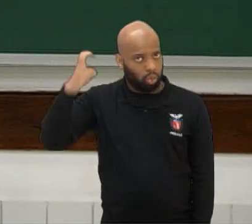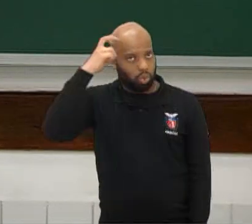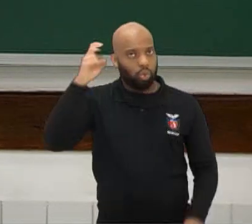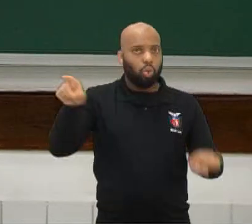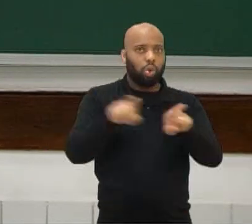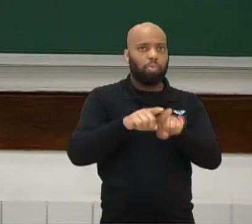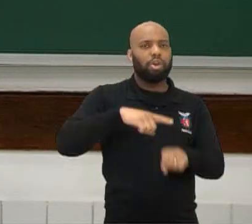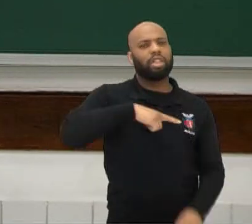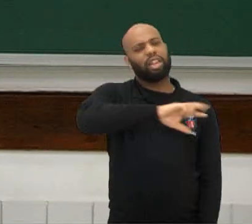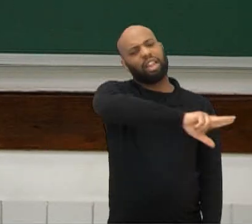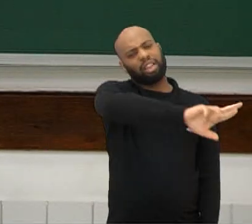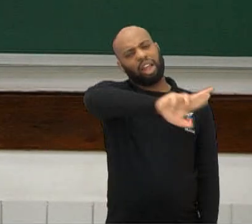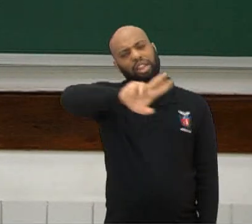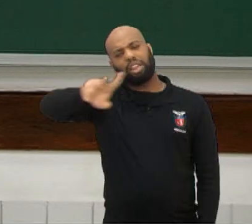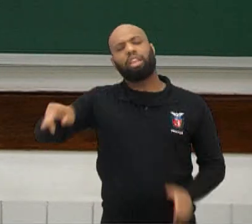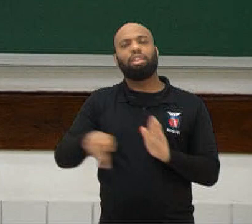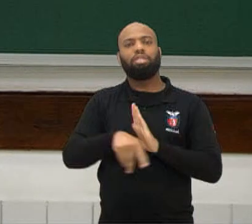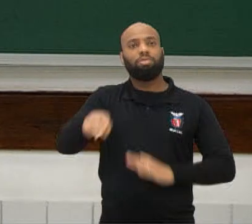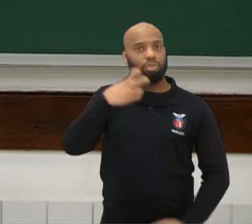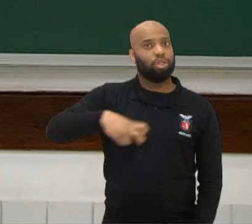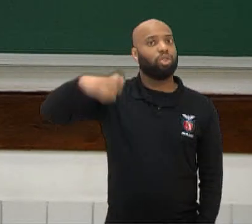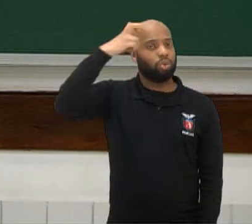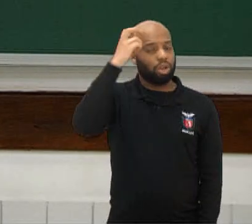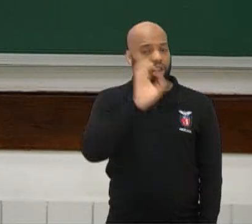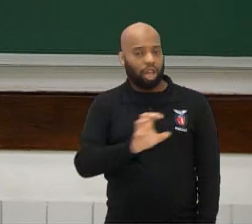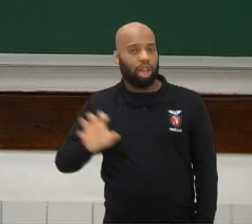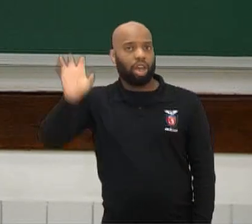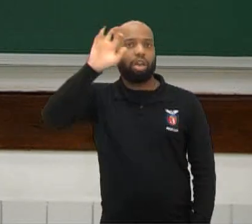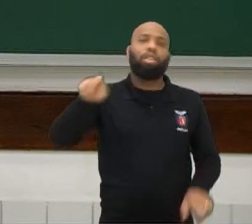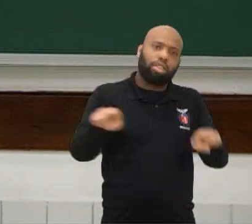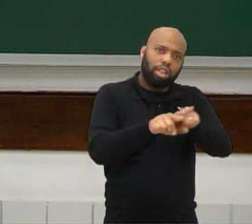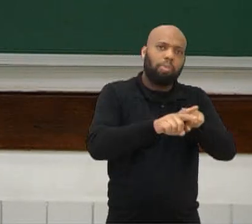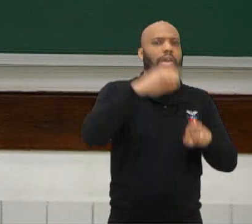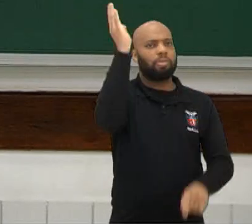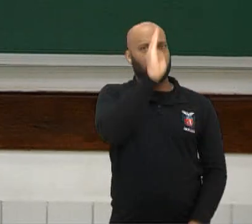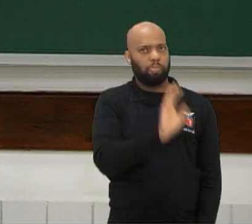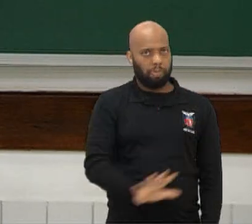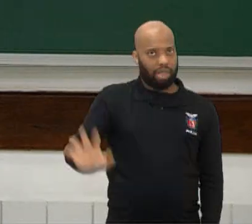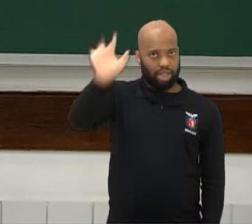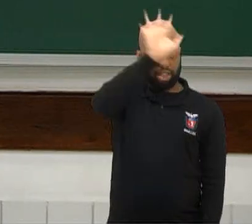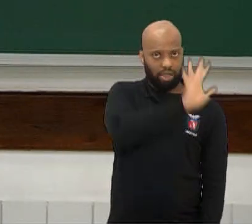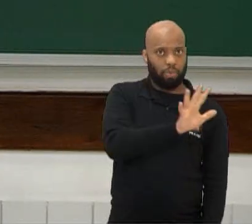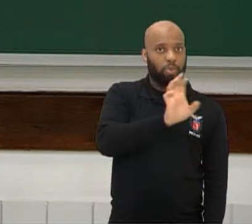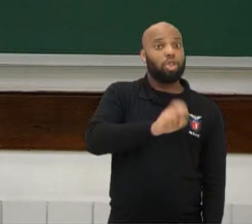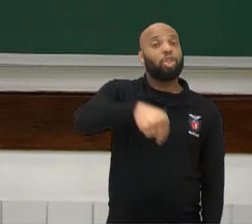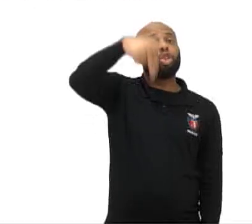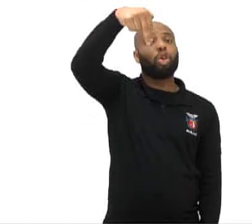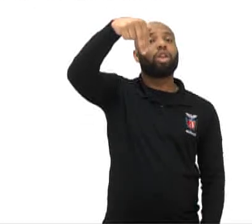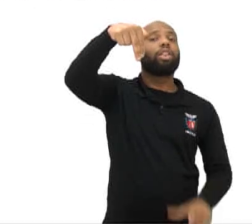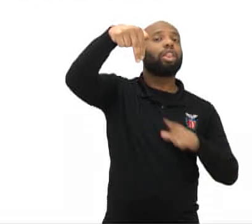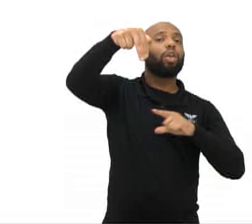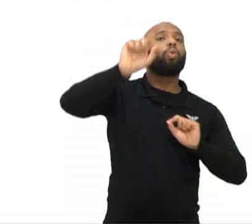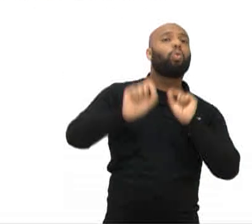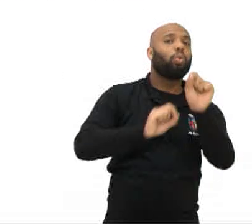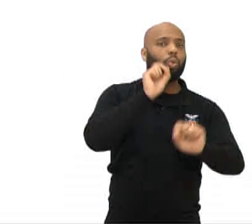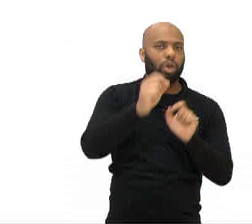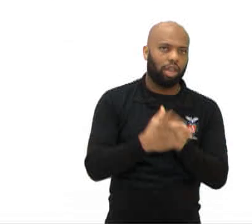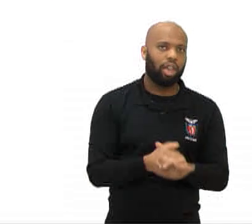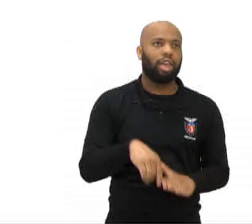a diversidade cultural dessas regiões e, portanto, do Brasil, né? Então, na região norte, o que que nós vamos ter